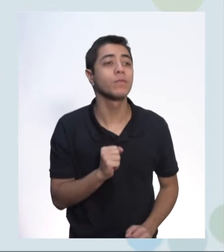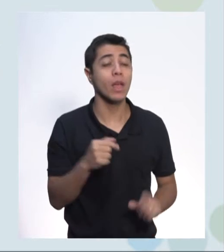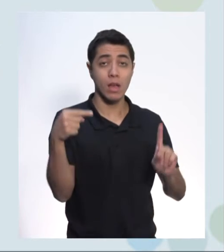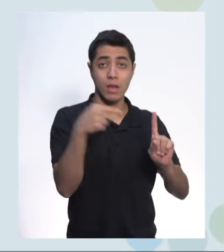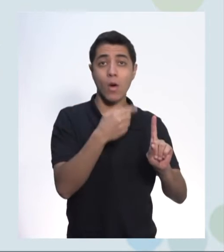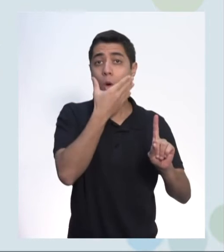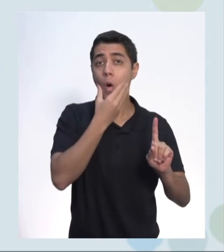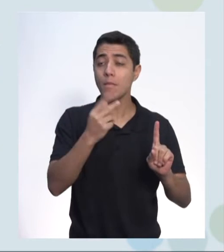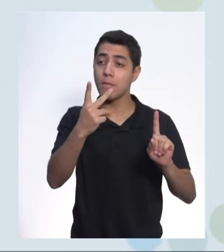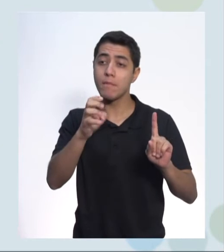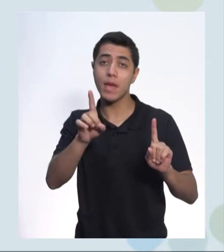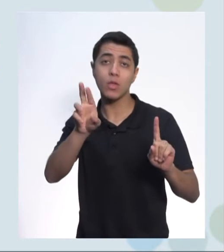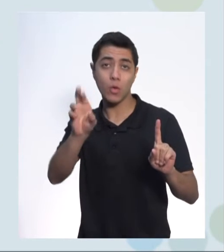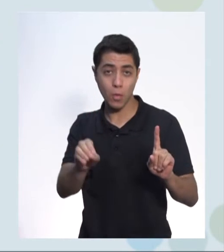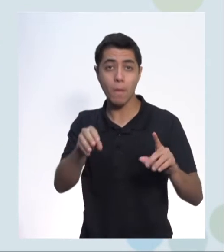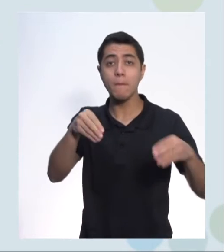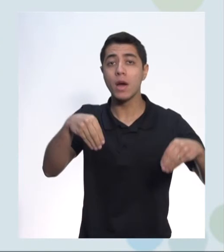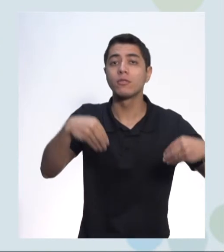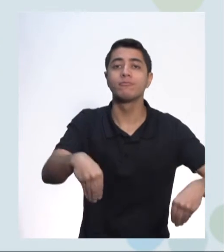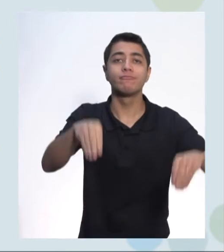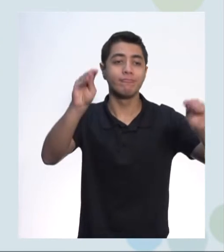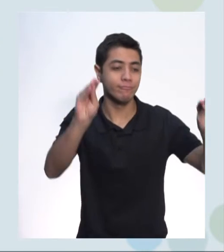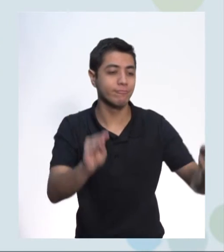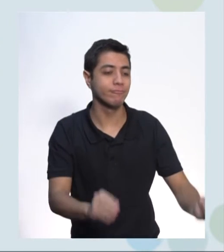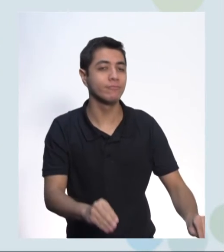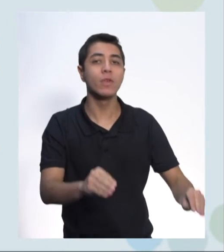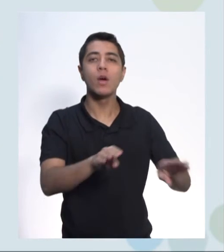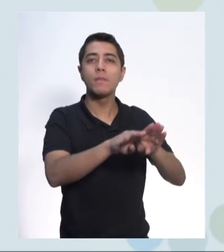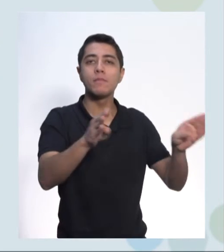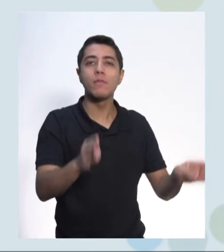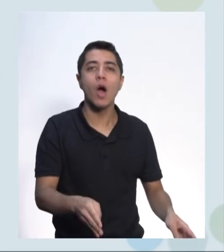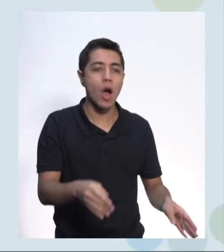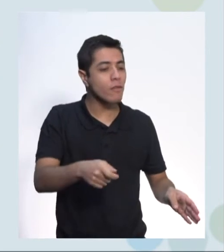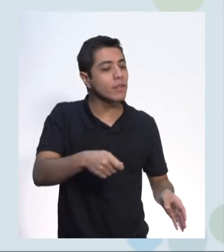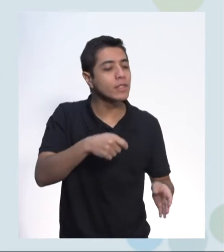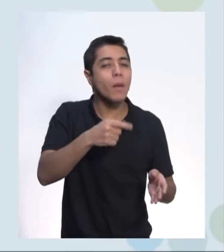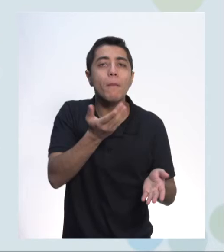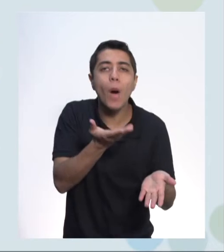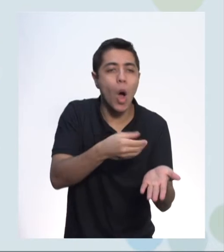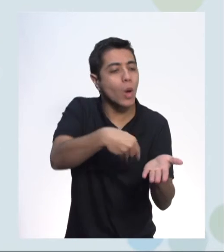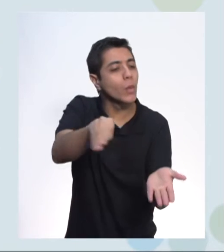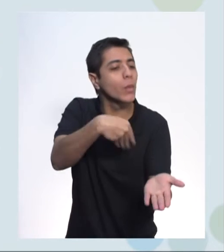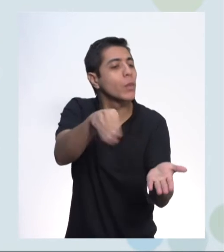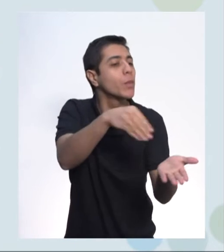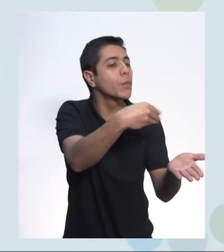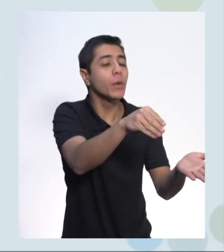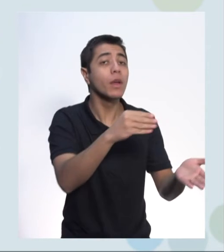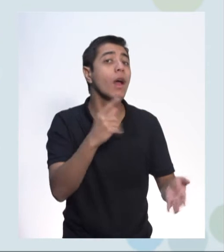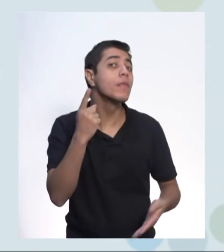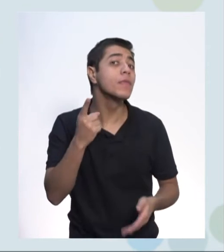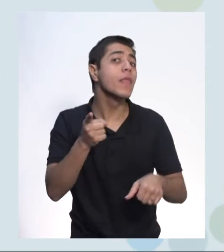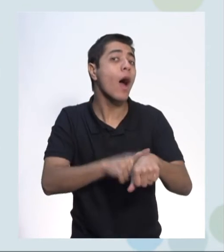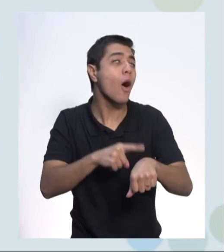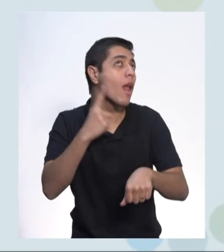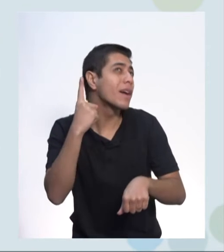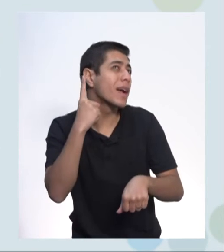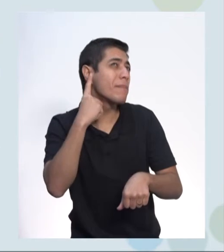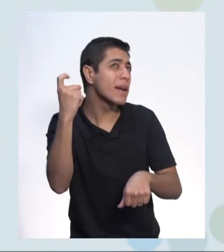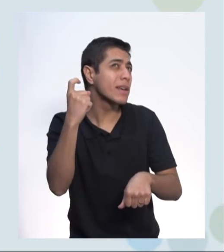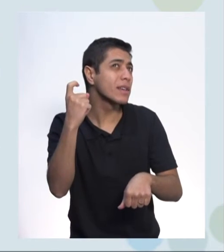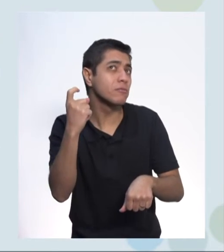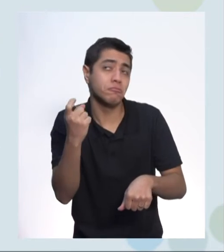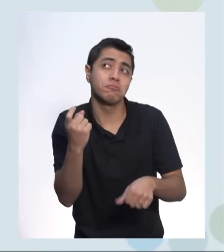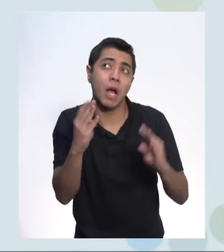os móveis. Alguns momentos depois, ouve-se uma campainha elétrica. Ele vai à porta do fundo e olha para